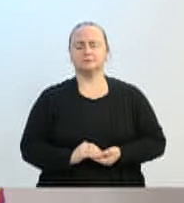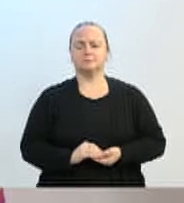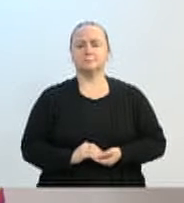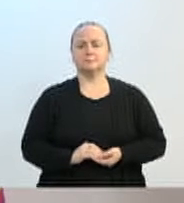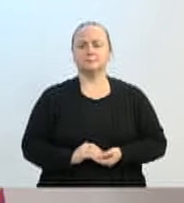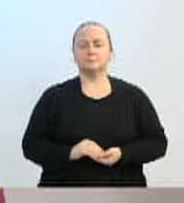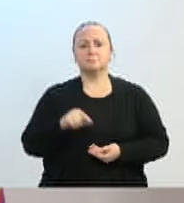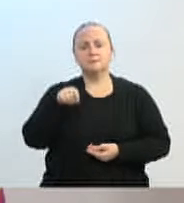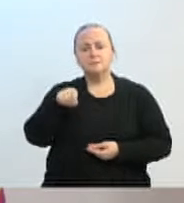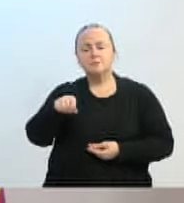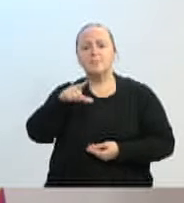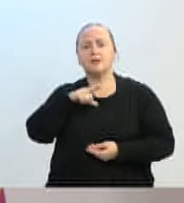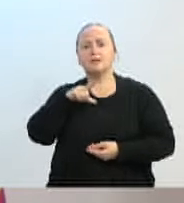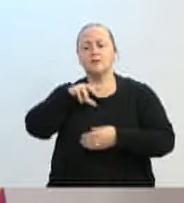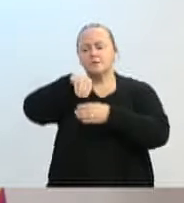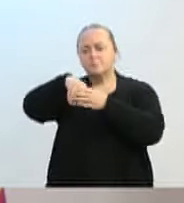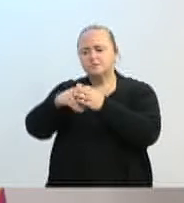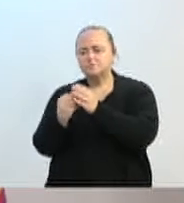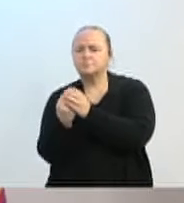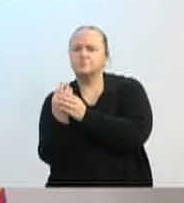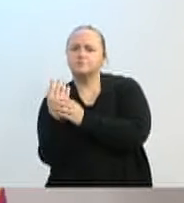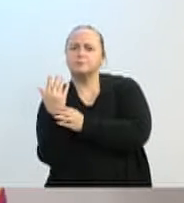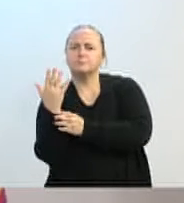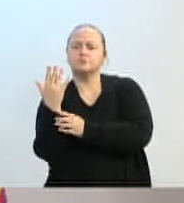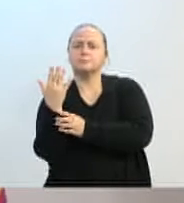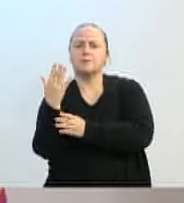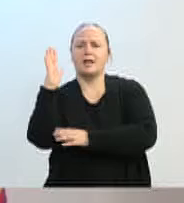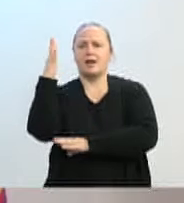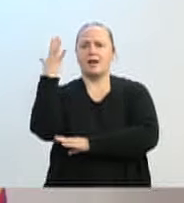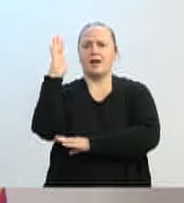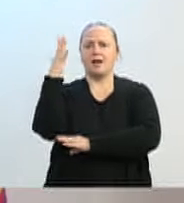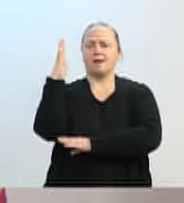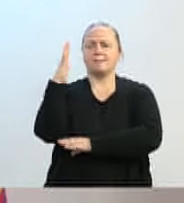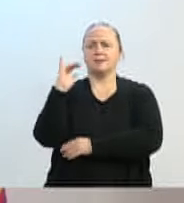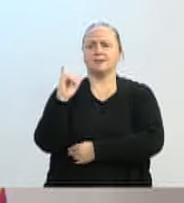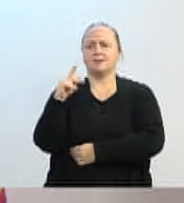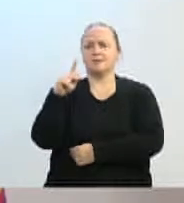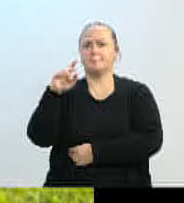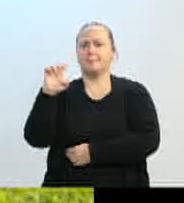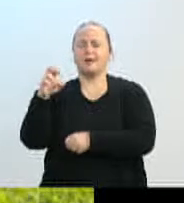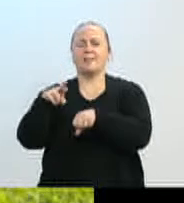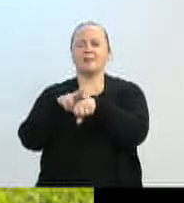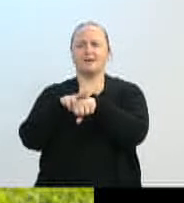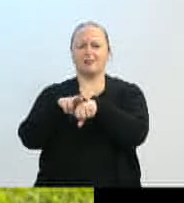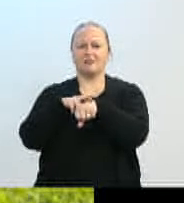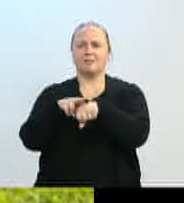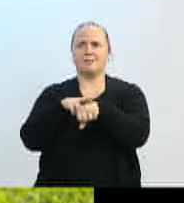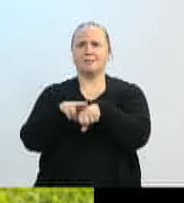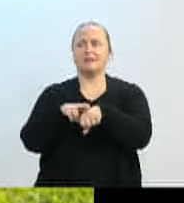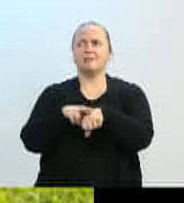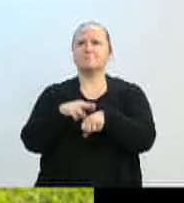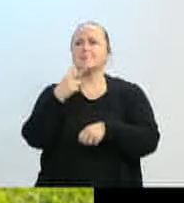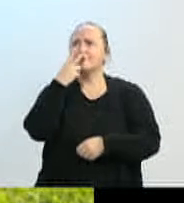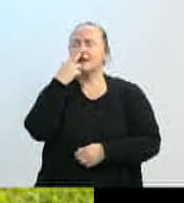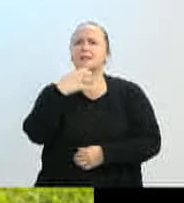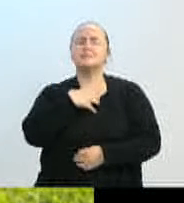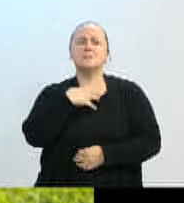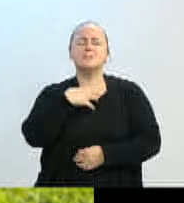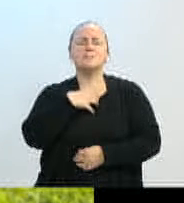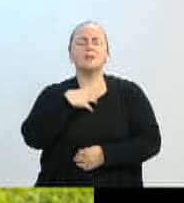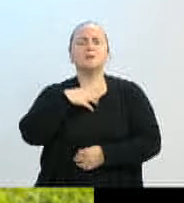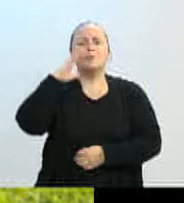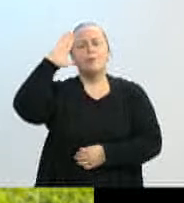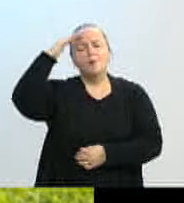um ipê roxo para simbolizar e homenagear todas as vítimas e as famílias que